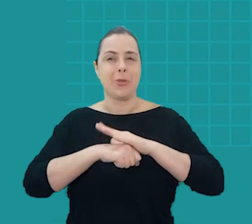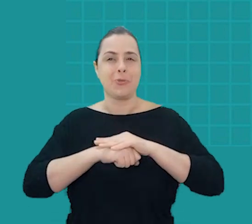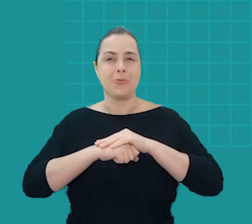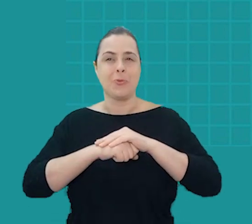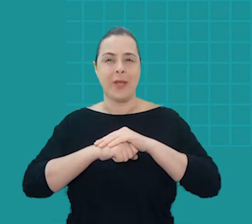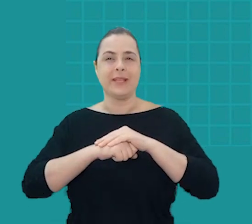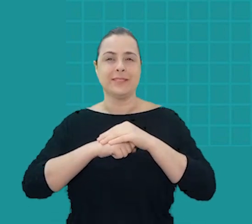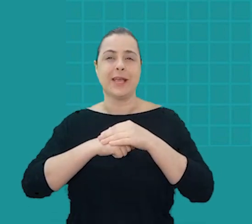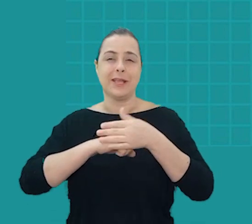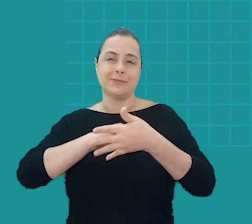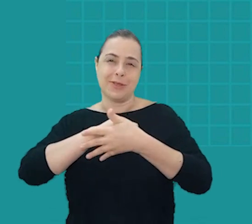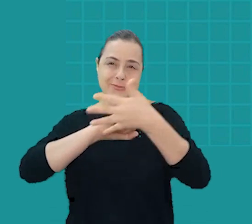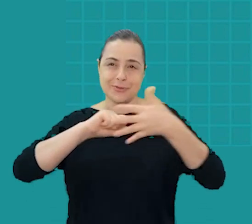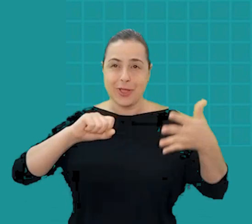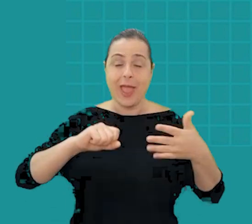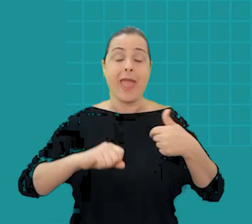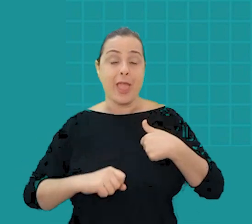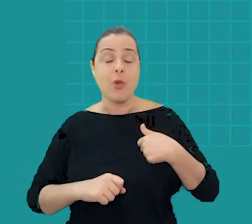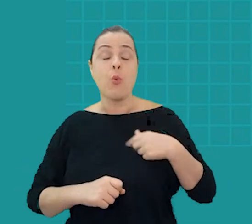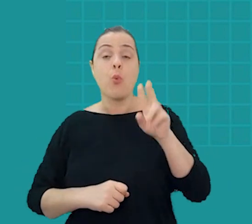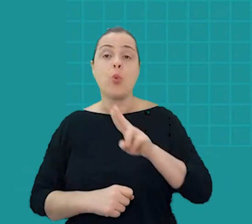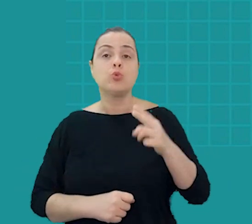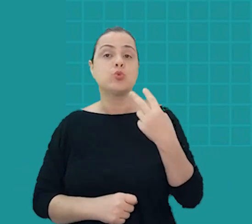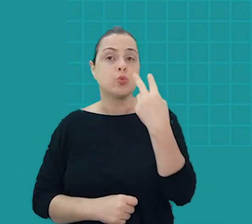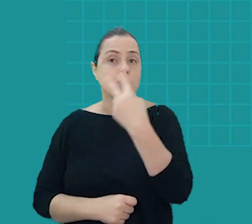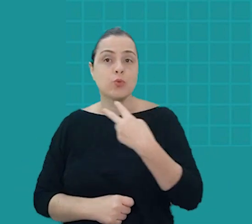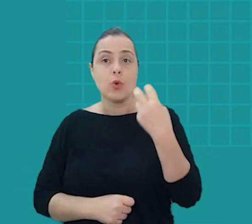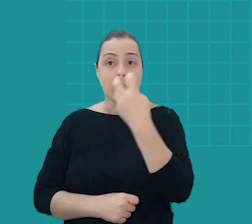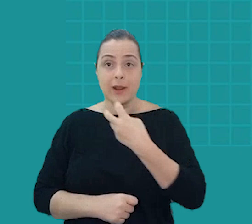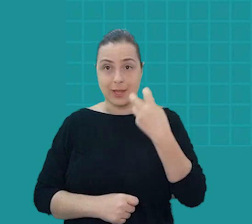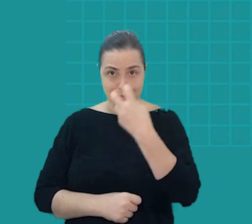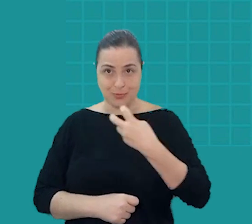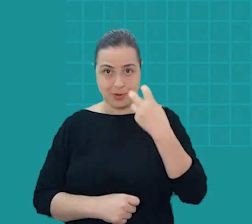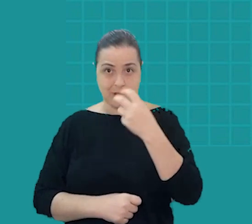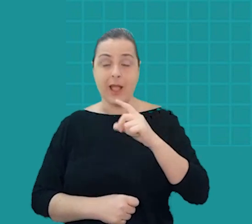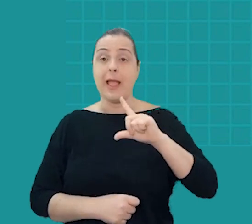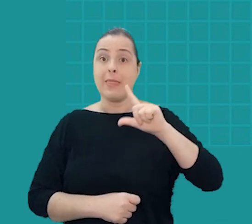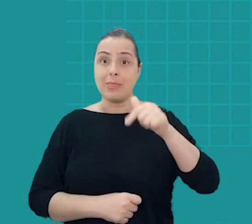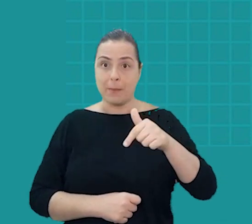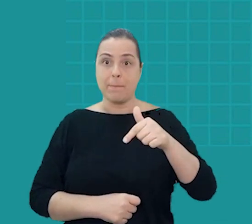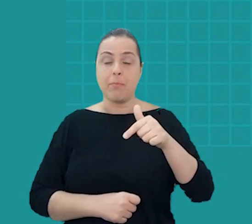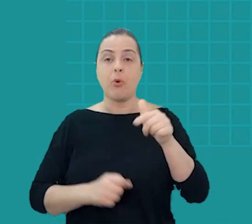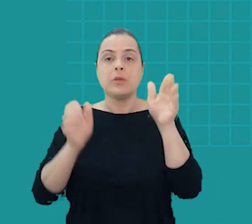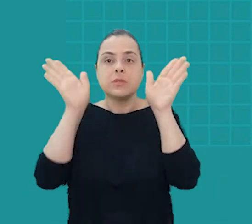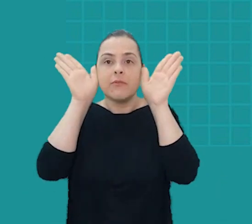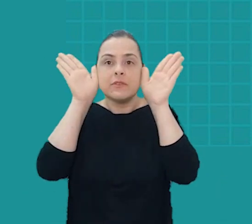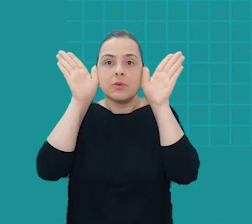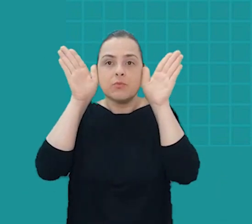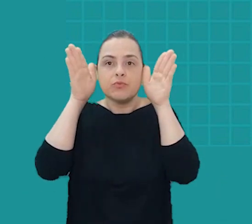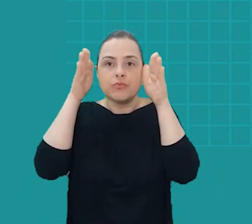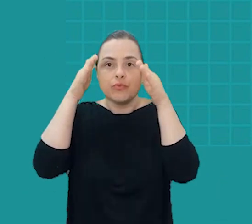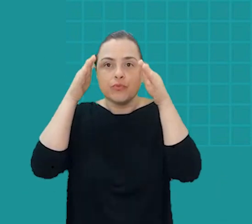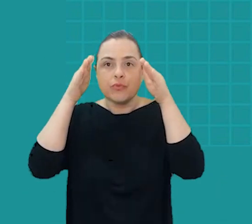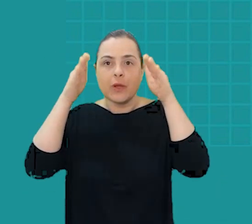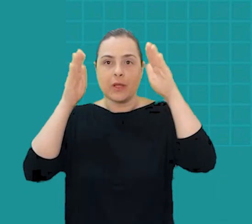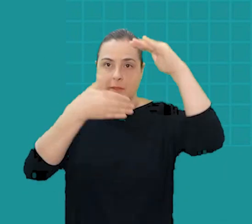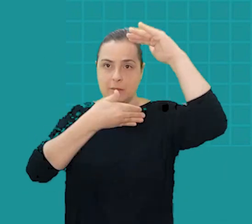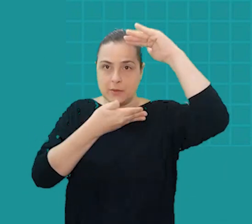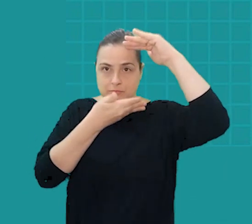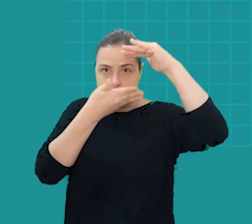leitura labial e na fase adulta afunilou meu campo periférico de visão. Mas deixa eu contar